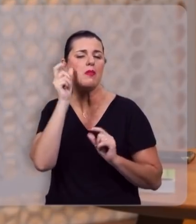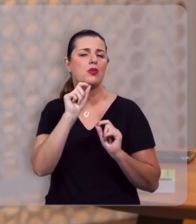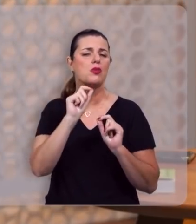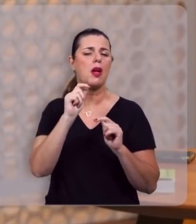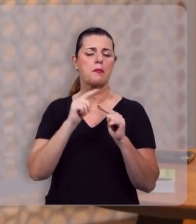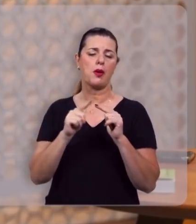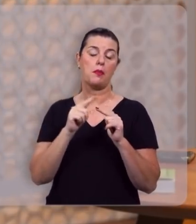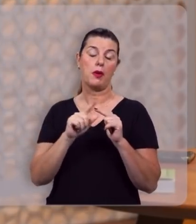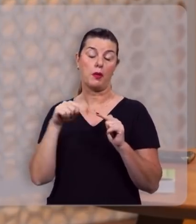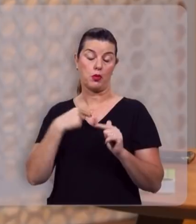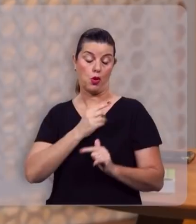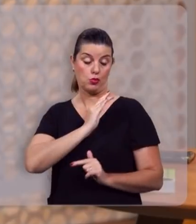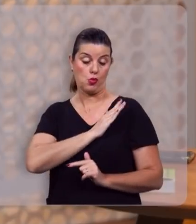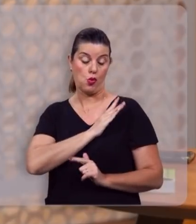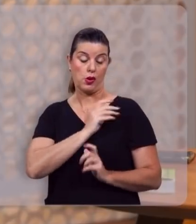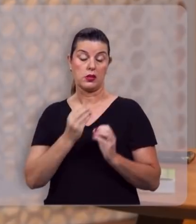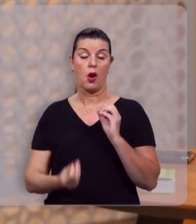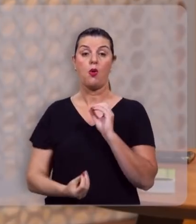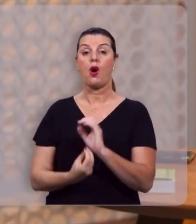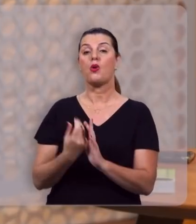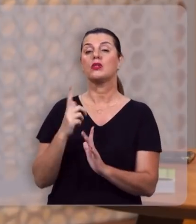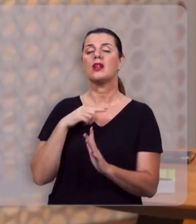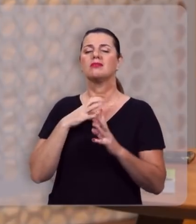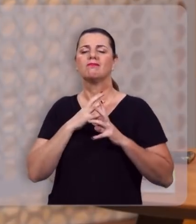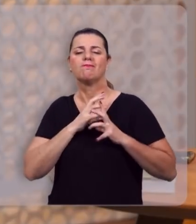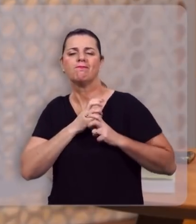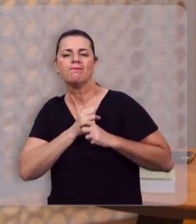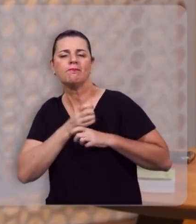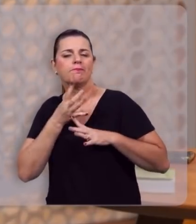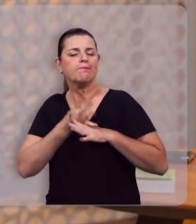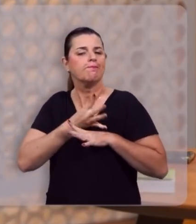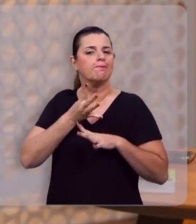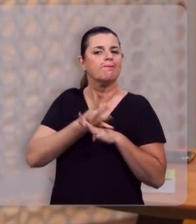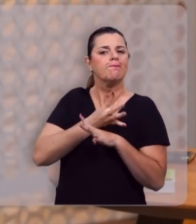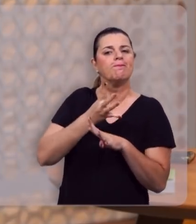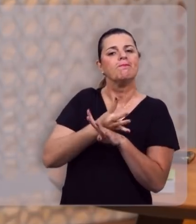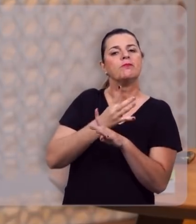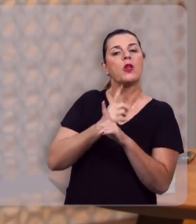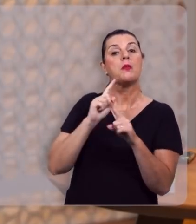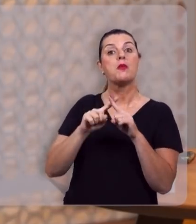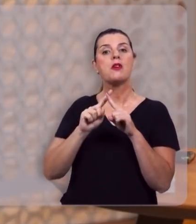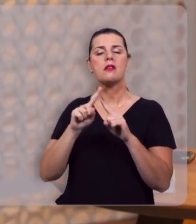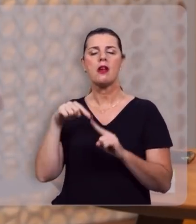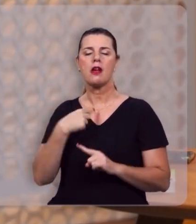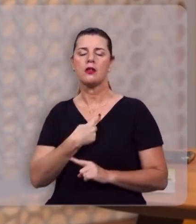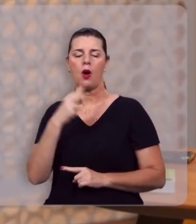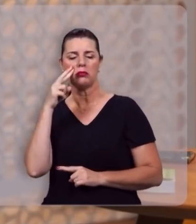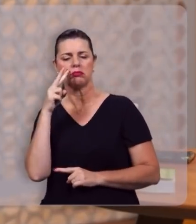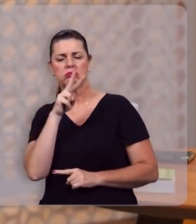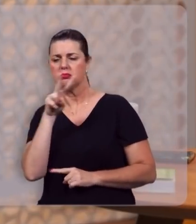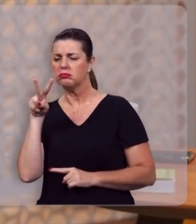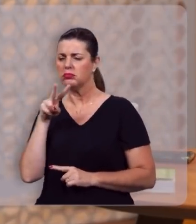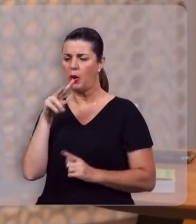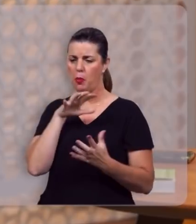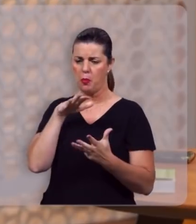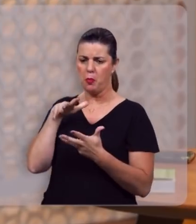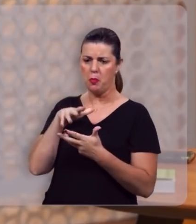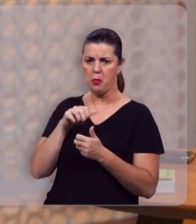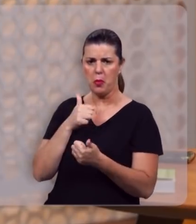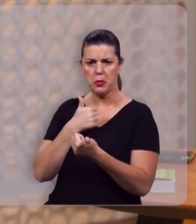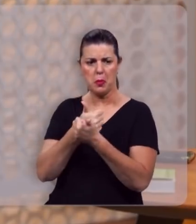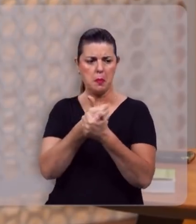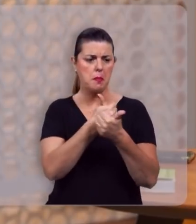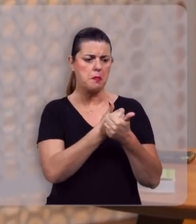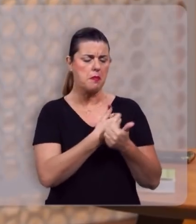isso traz ao nosso coração, pastor Rosser, grande angústia e grande desespero, porque quando nós olhamos para o cenário à nossa volta e